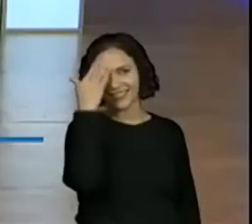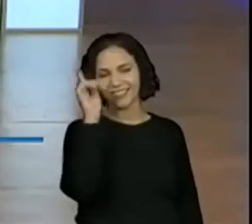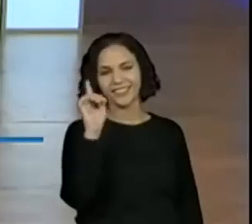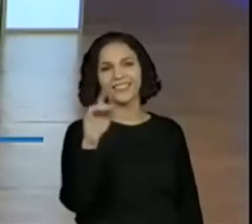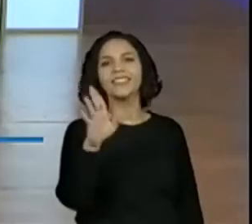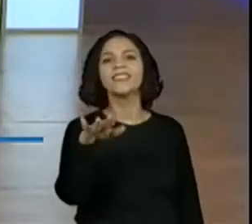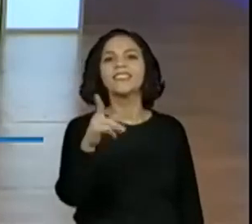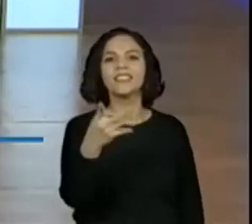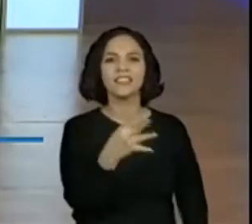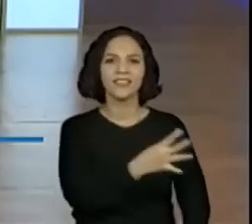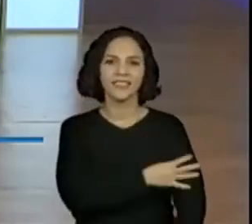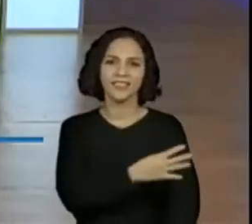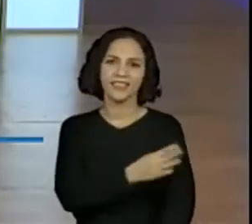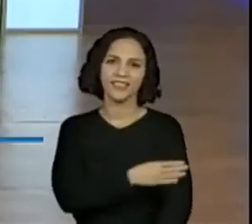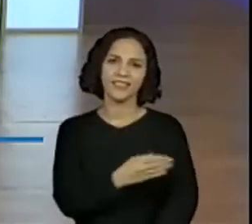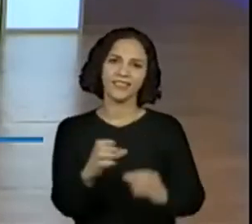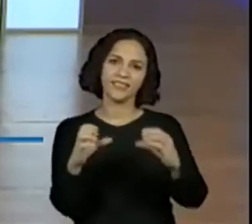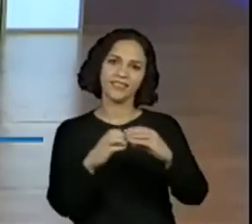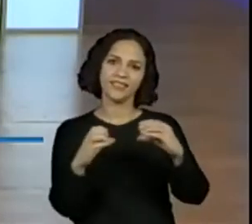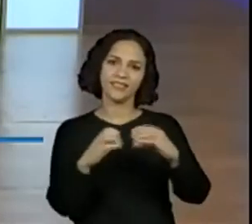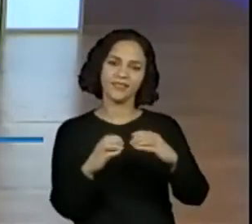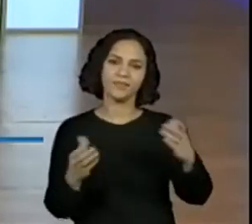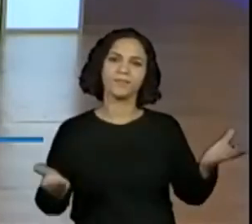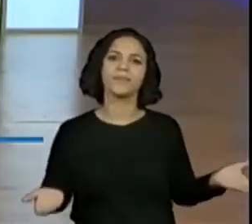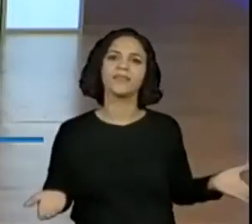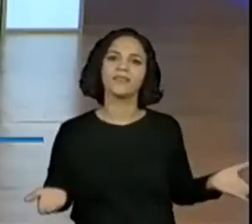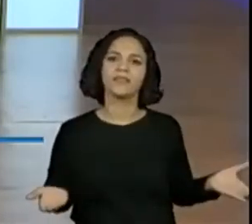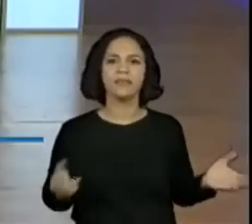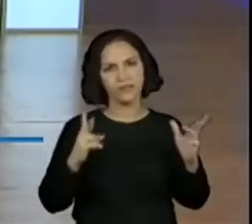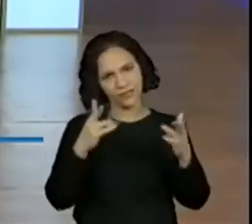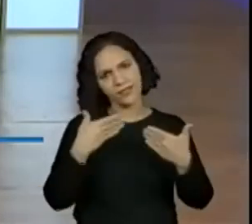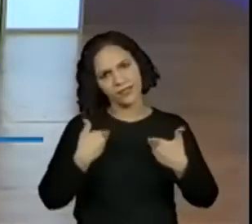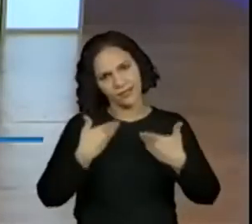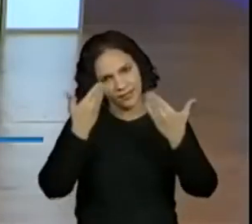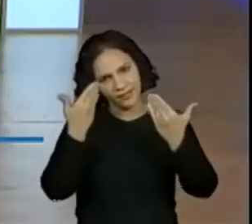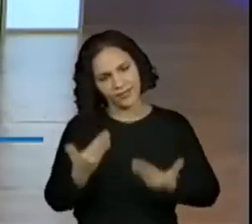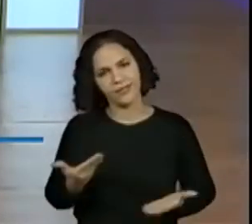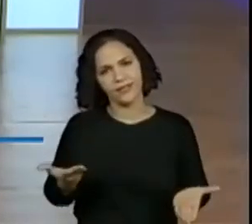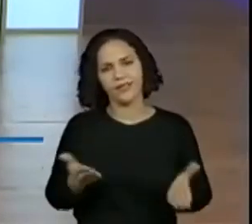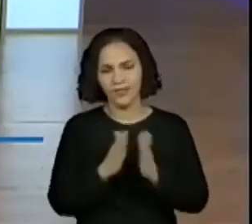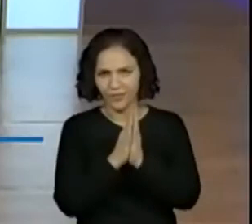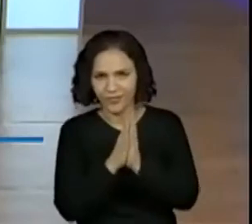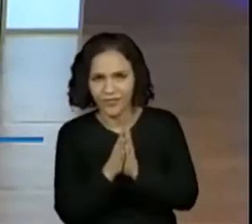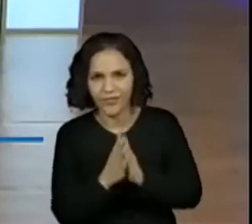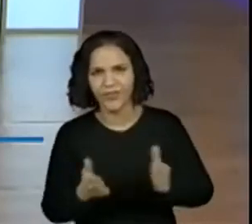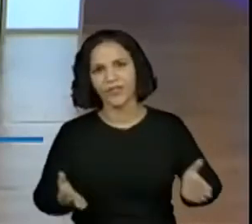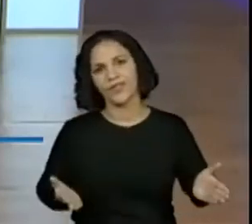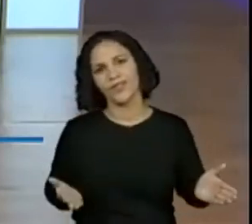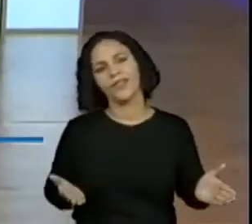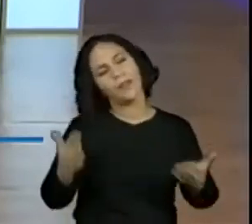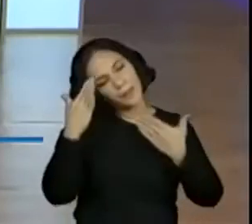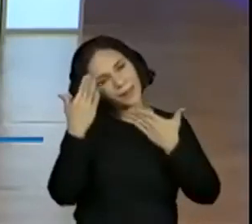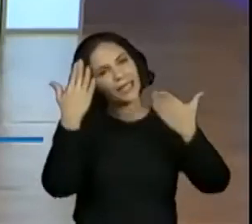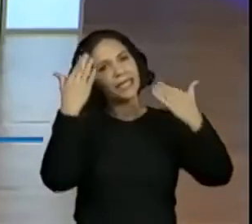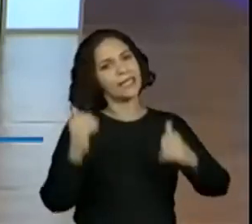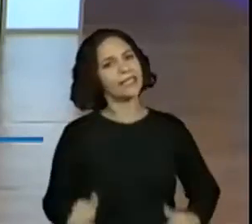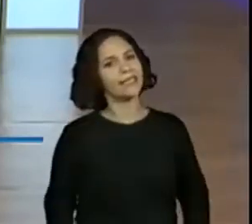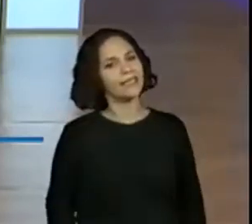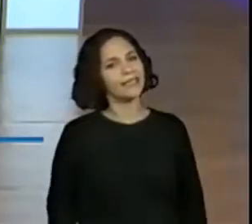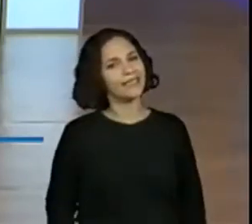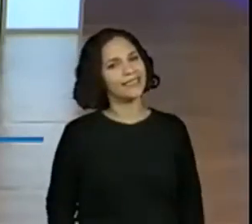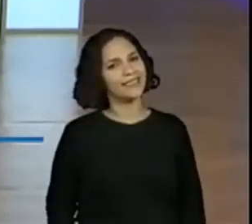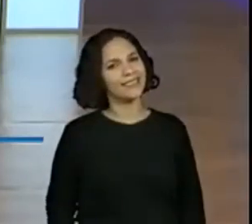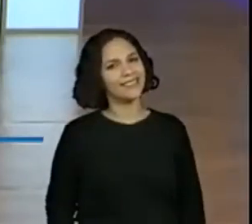é o quarto ano do meu coração dá para torcer para professora Aline por favor obrigado